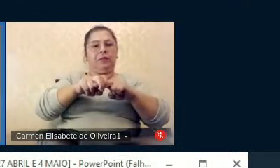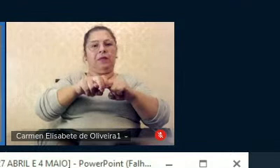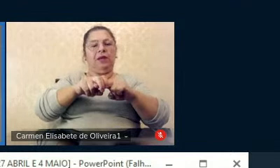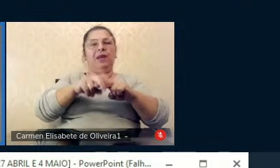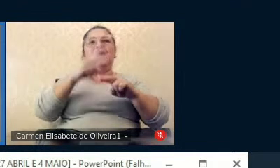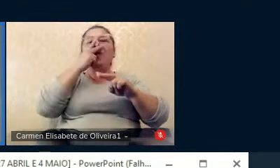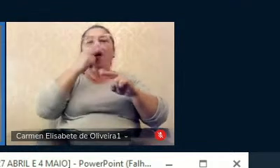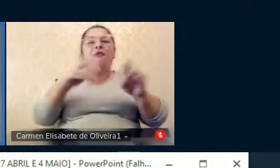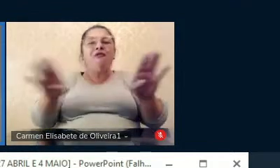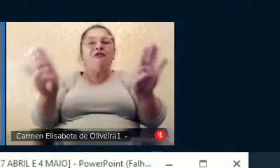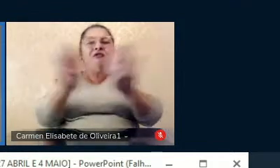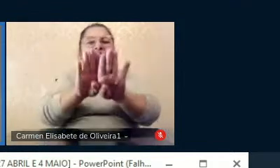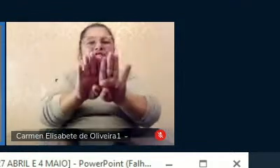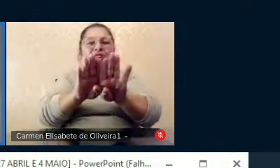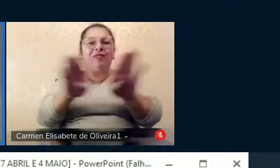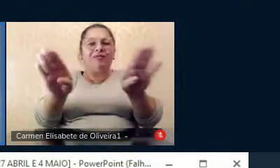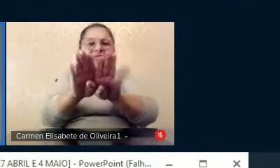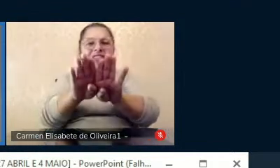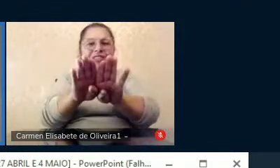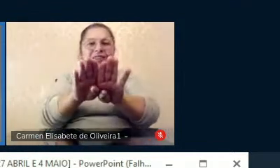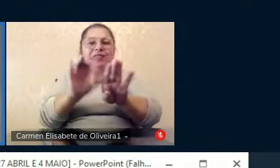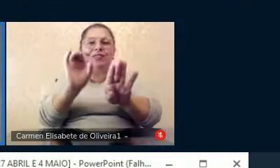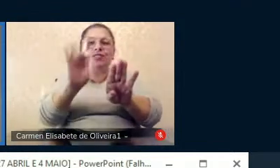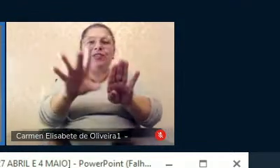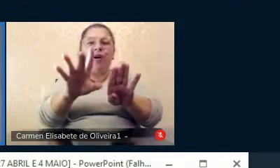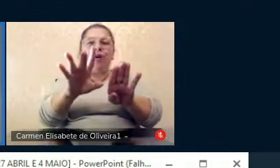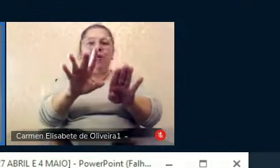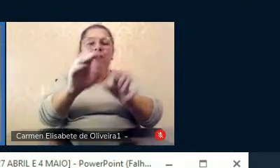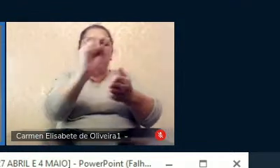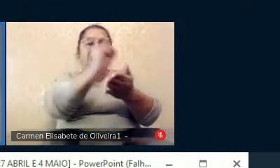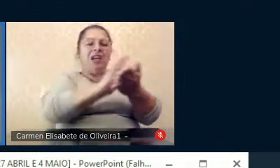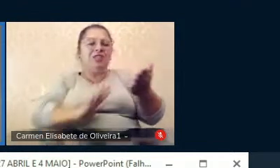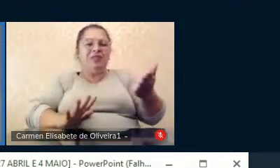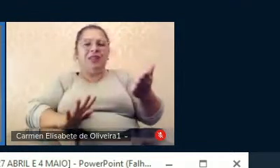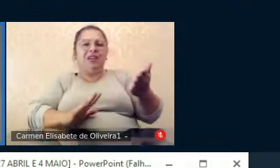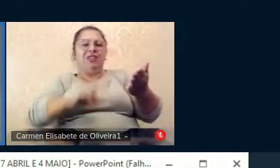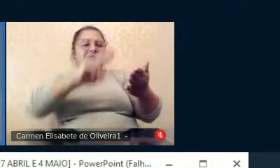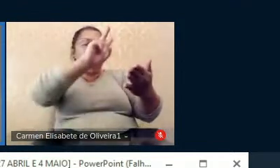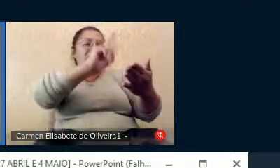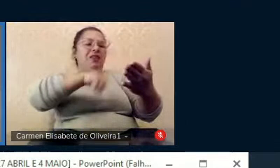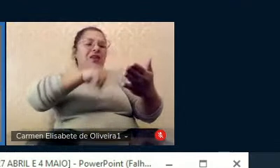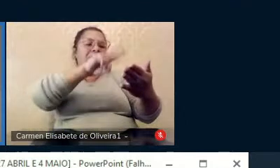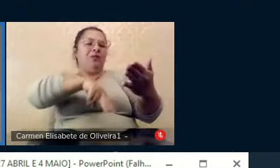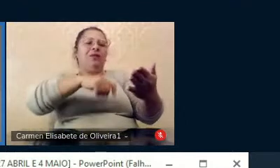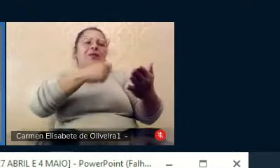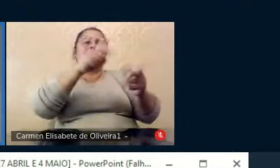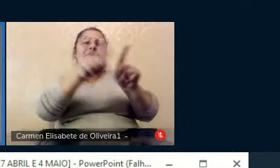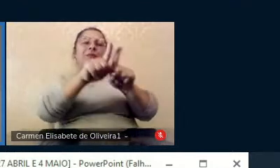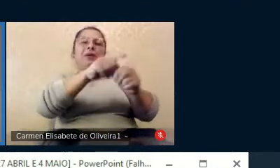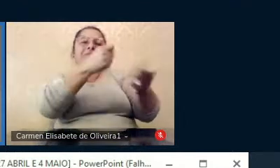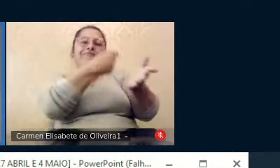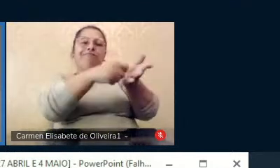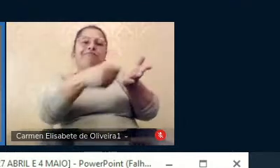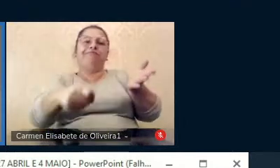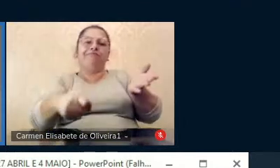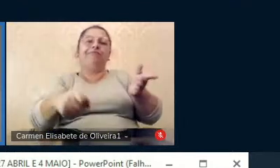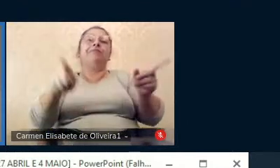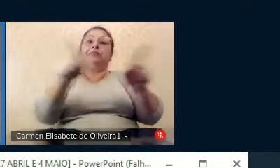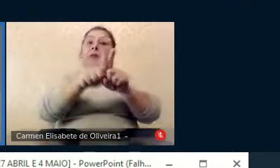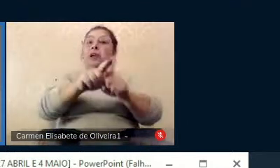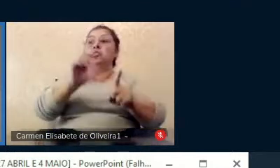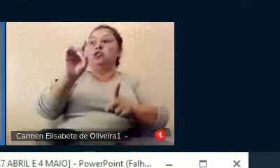fechada, né? Era só para atividade de leitura e escrita. E a criação linguística era culta e da alta cultura.